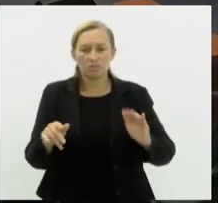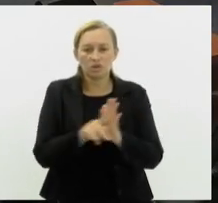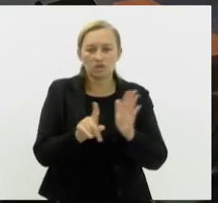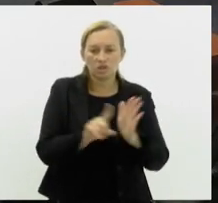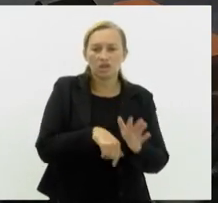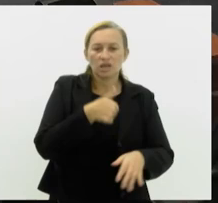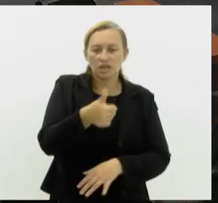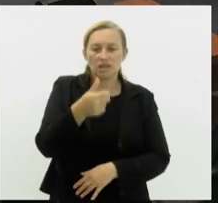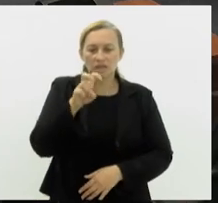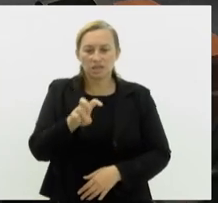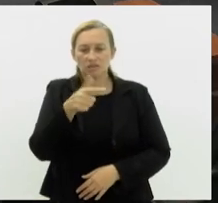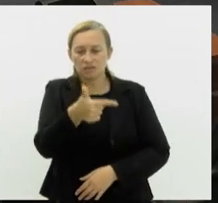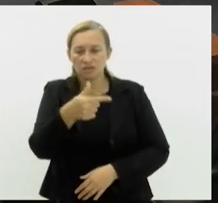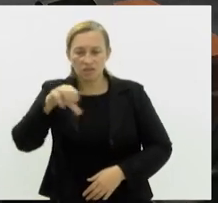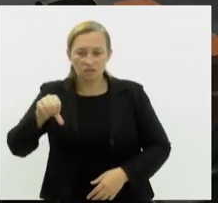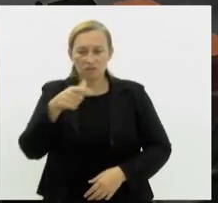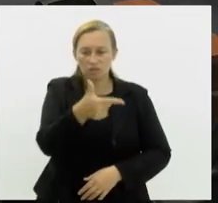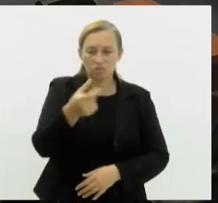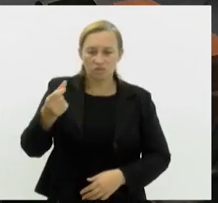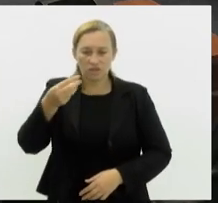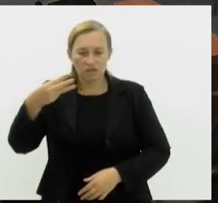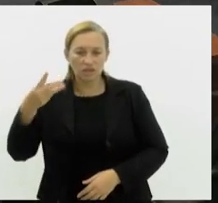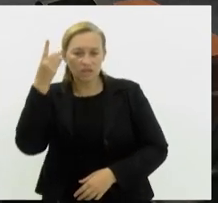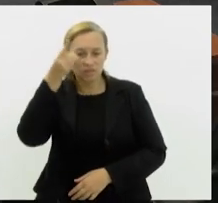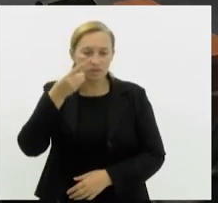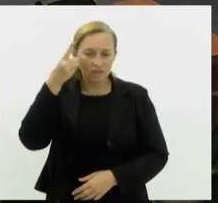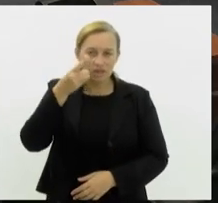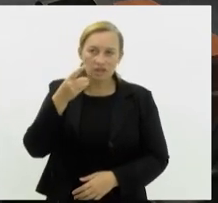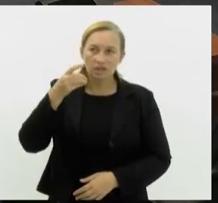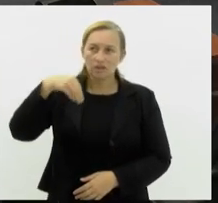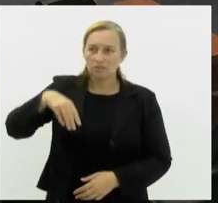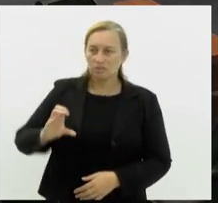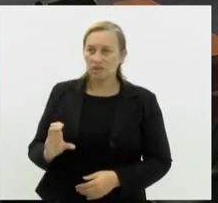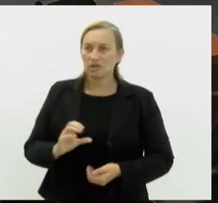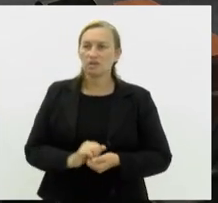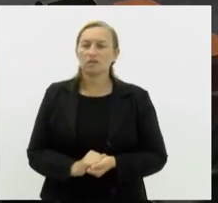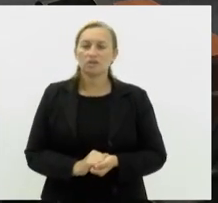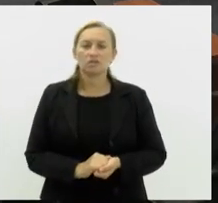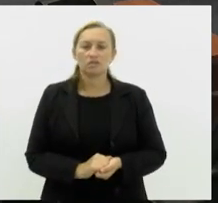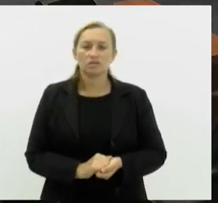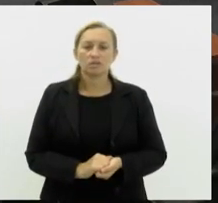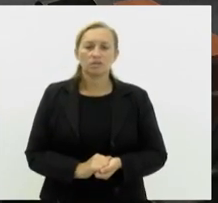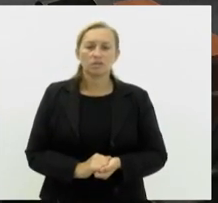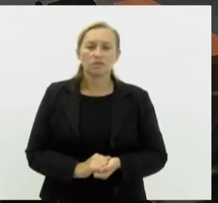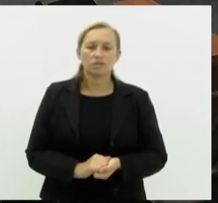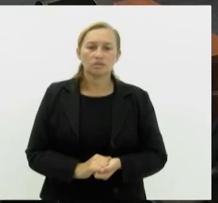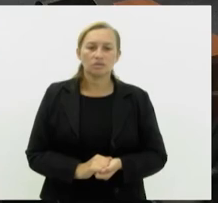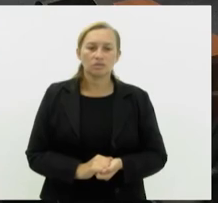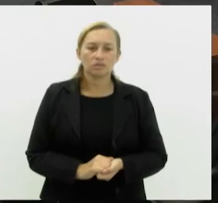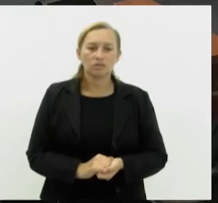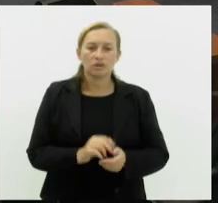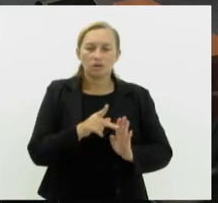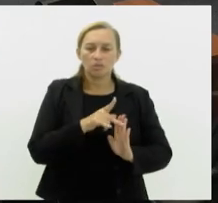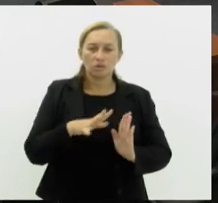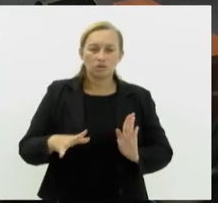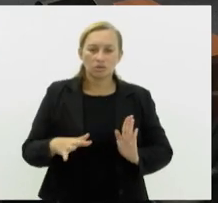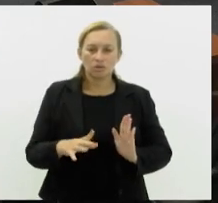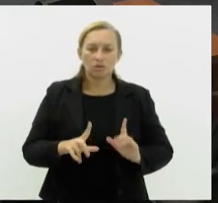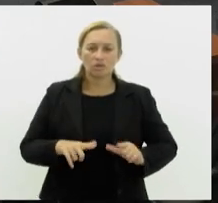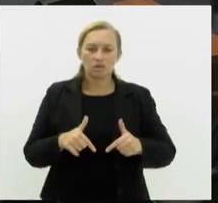de lei número 1529 de 2023, de autoria do deputado Carlos Mink, que institui o protocolo de